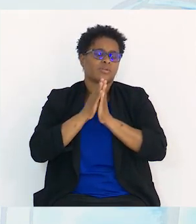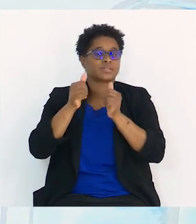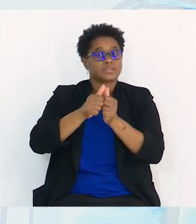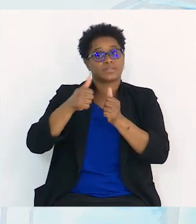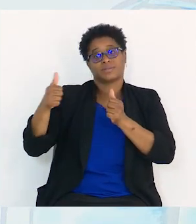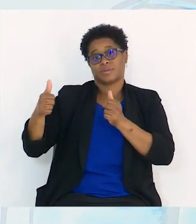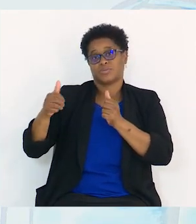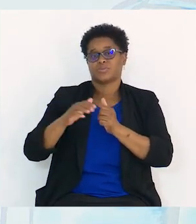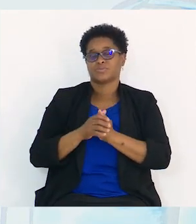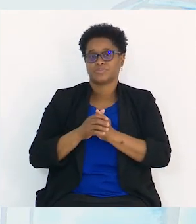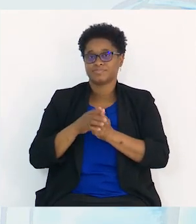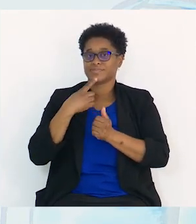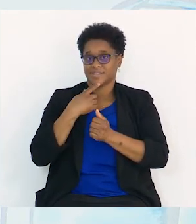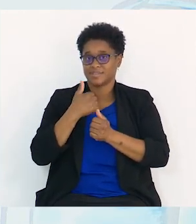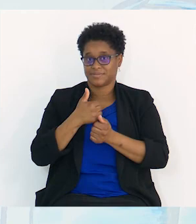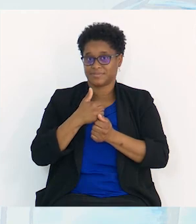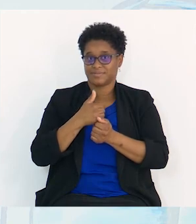distanciamento. Tá bem?